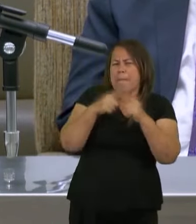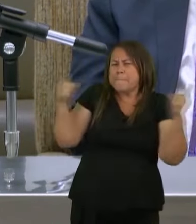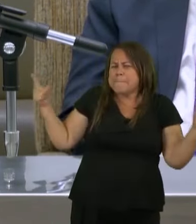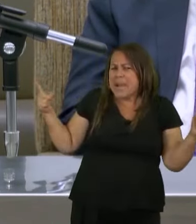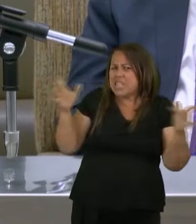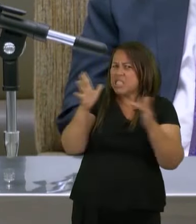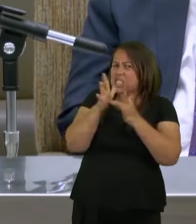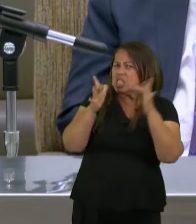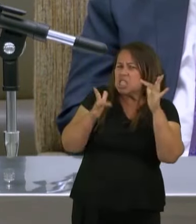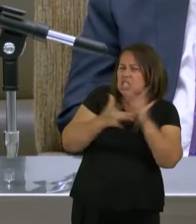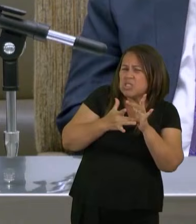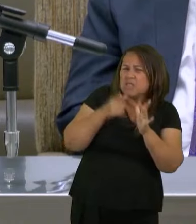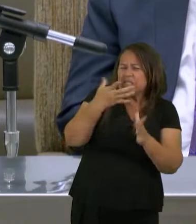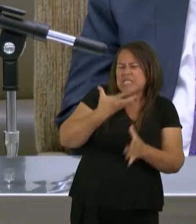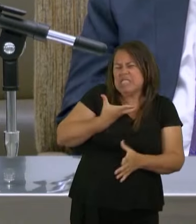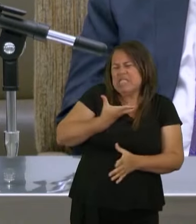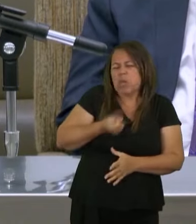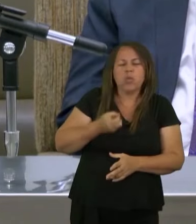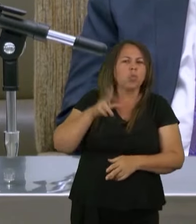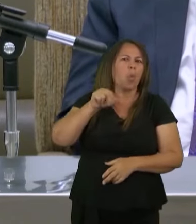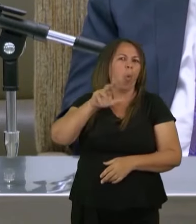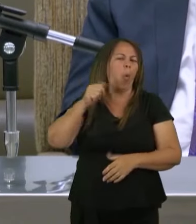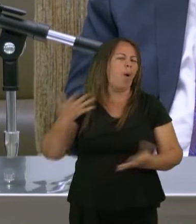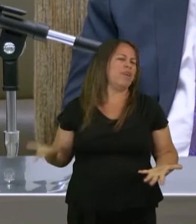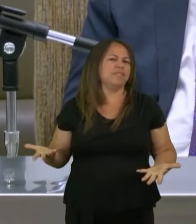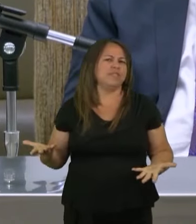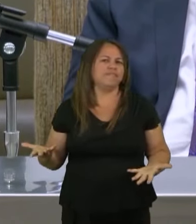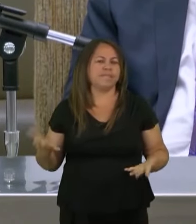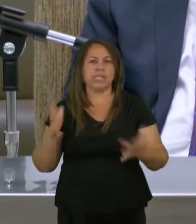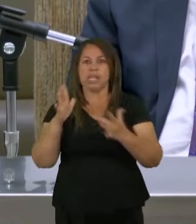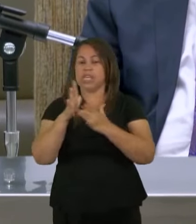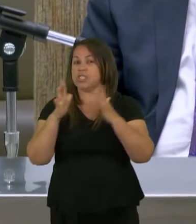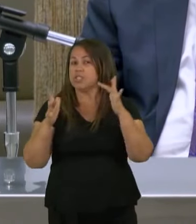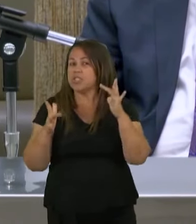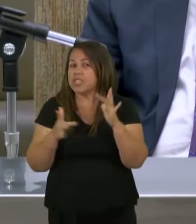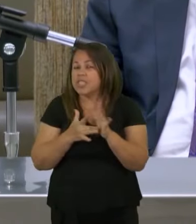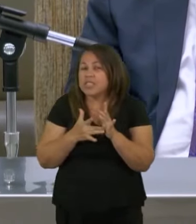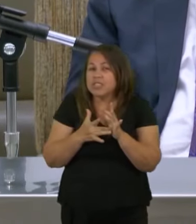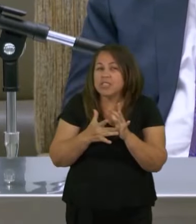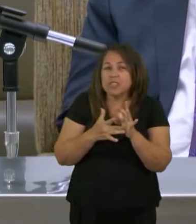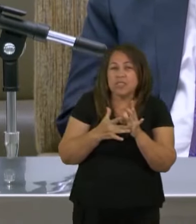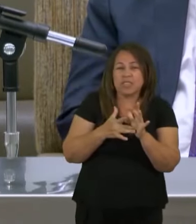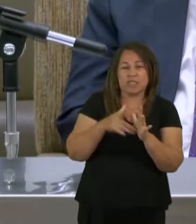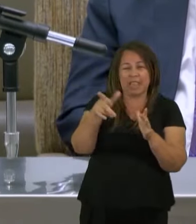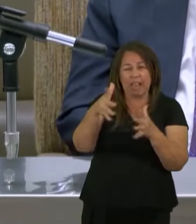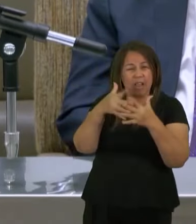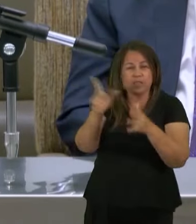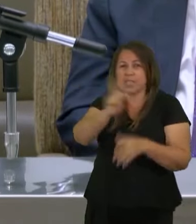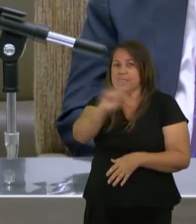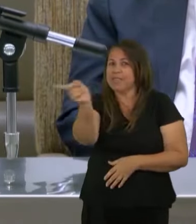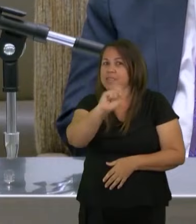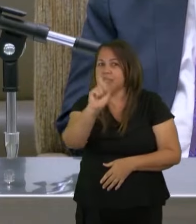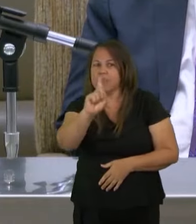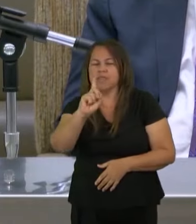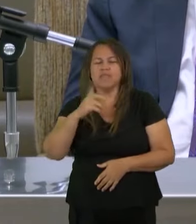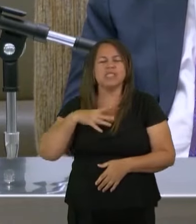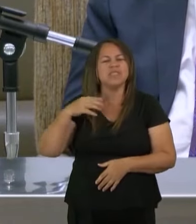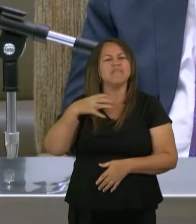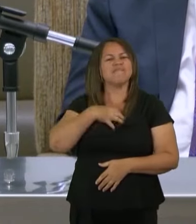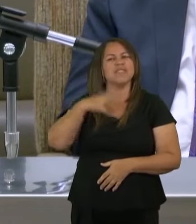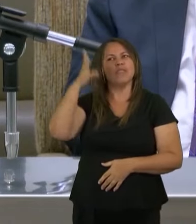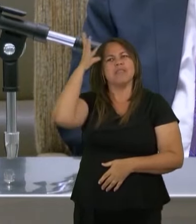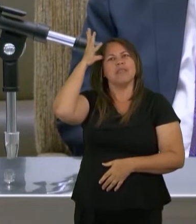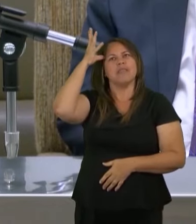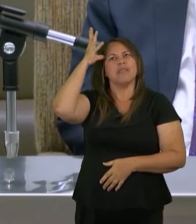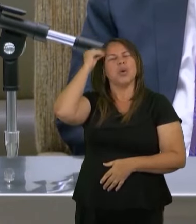Jesus nunca será frustrado. Jesus não deixa ninguém confundido. E a partir do momento que a nossa